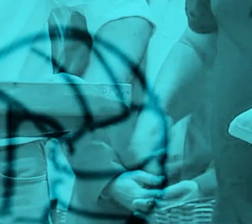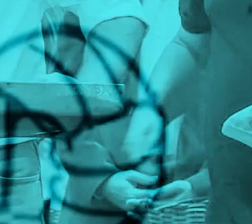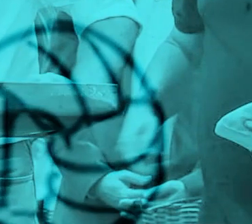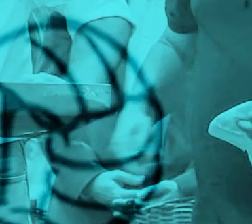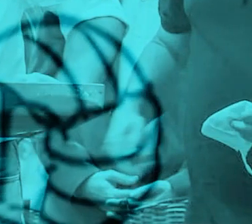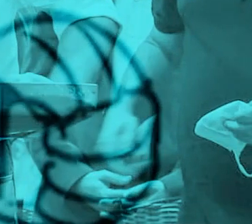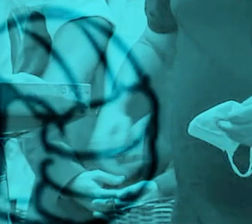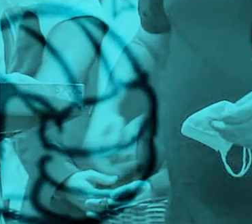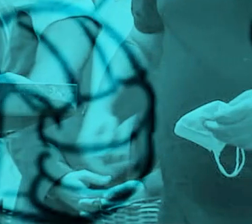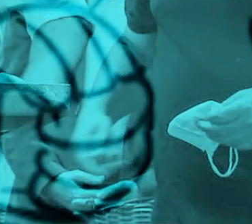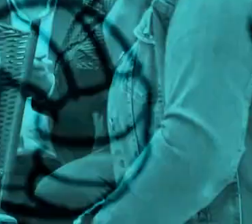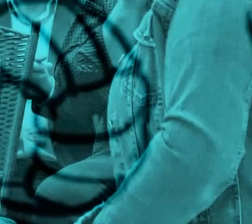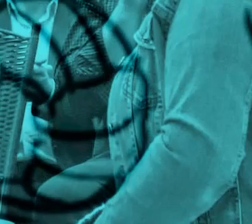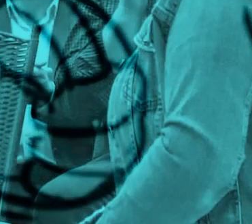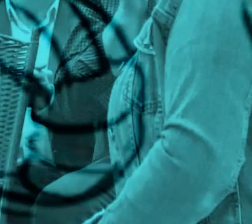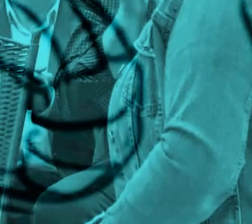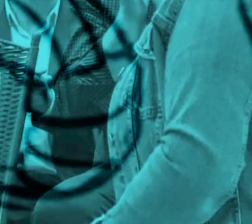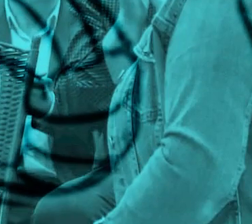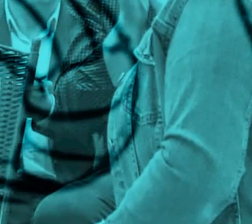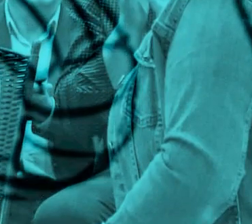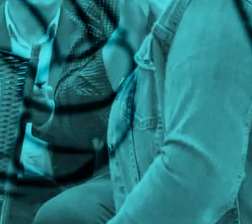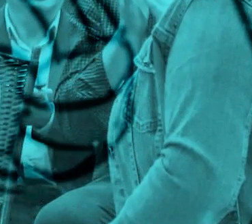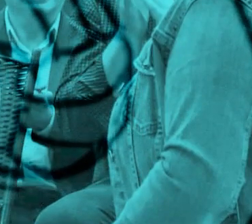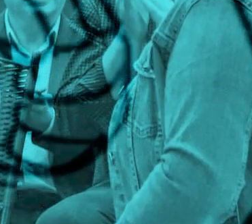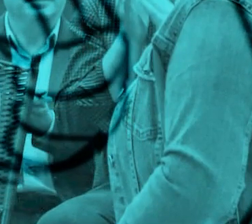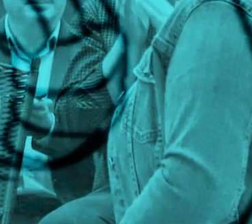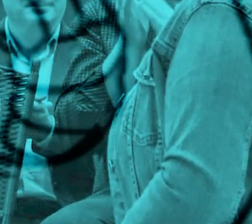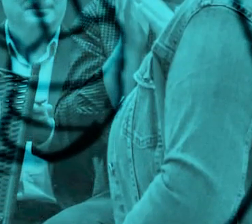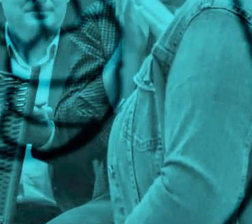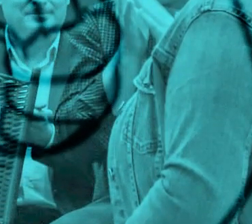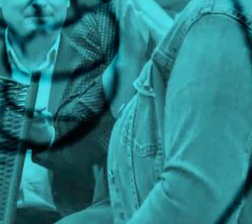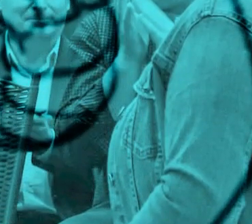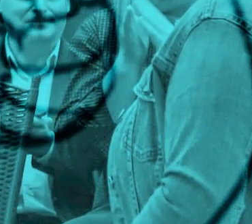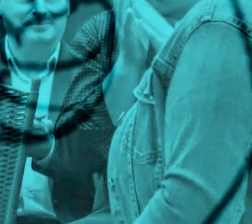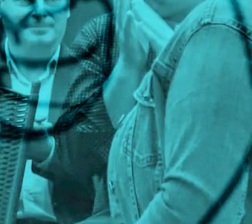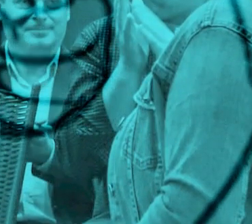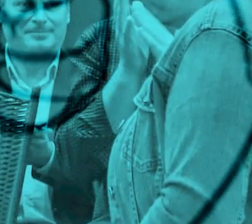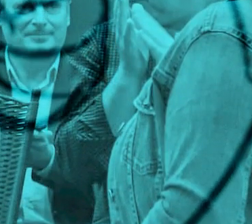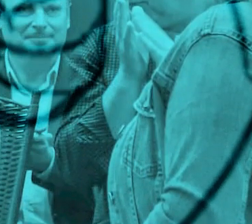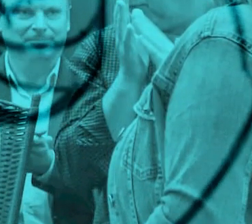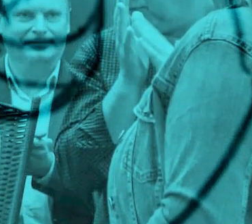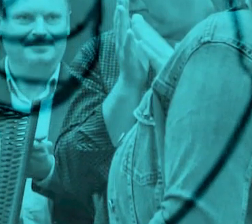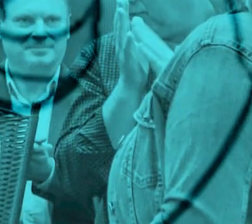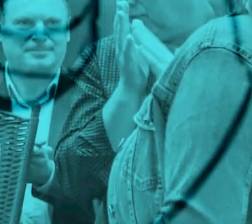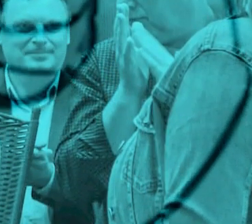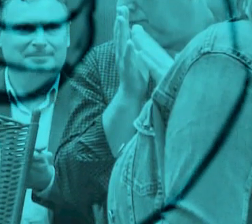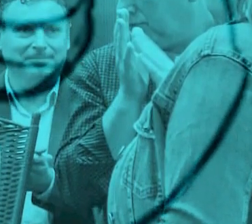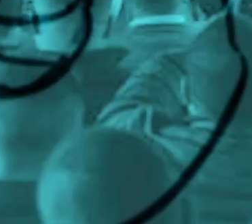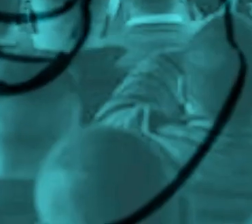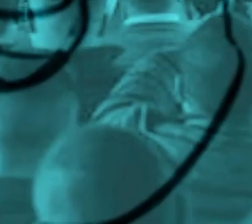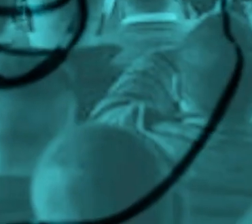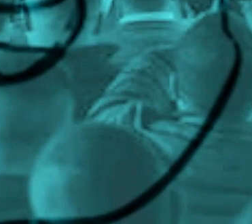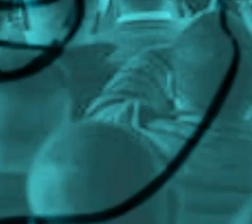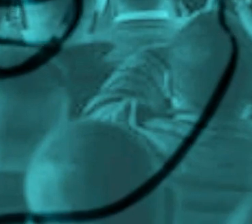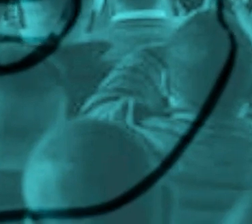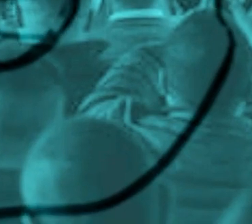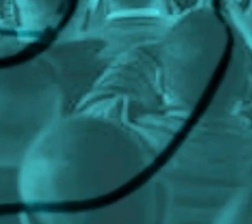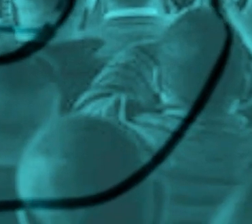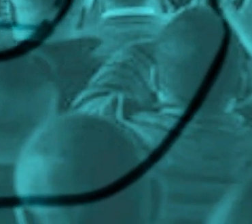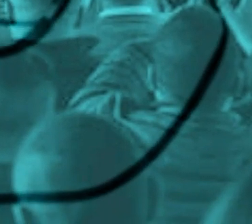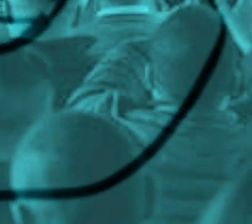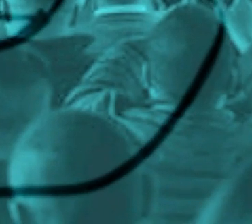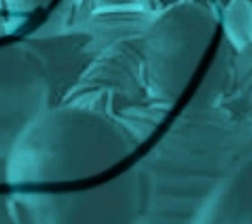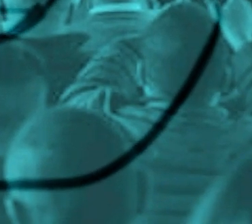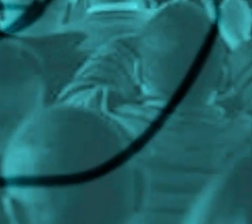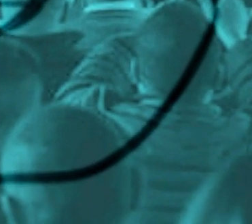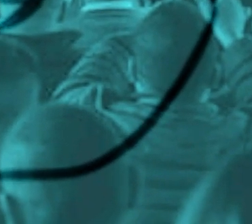esportivas municipais de forma perene, com processos de gestão balizados por dados e capacitação, o primeiro passo foi formalizar